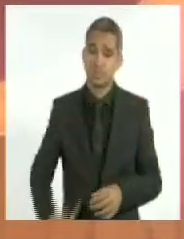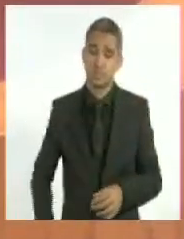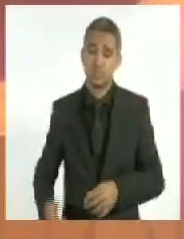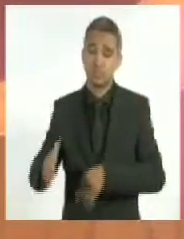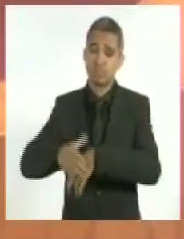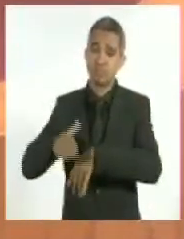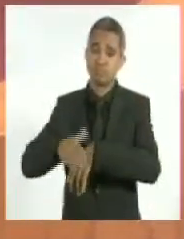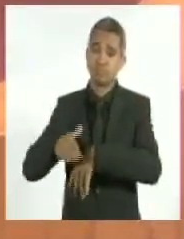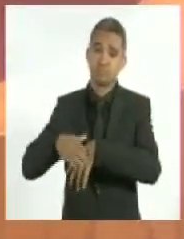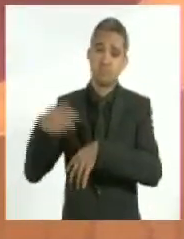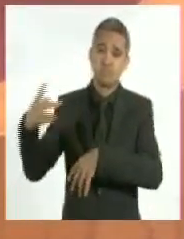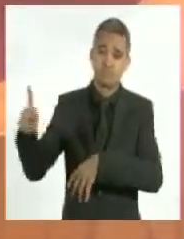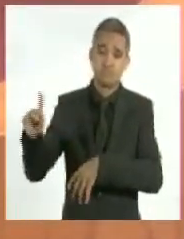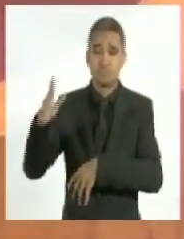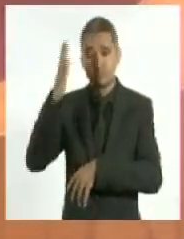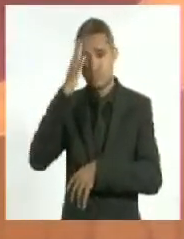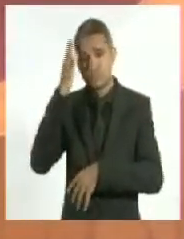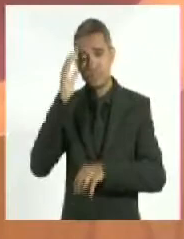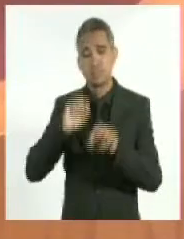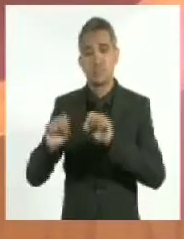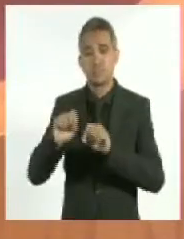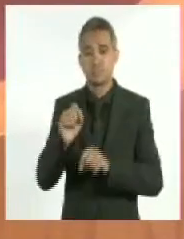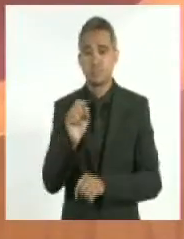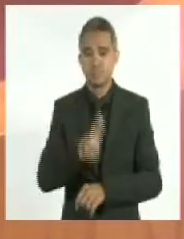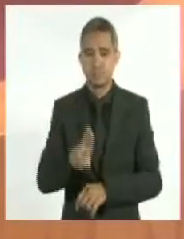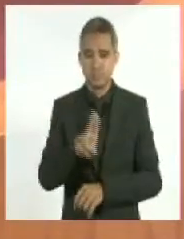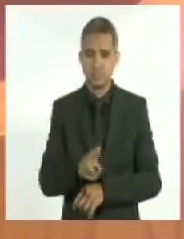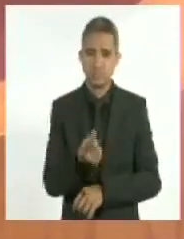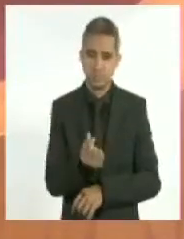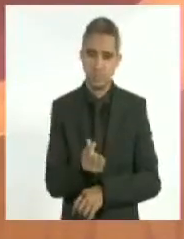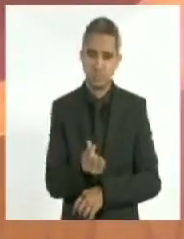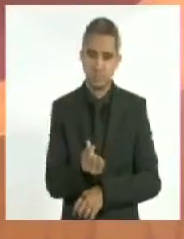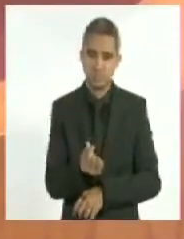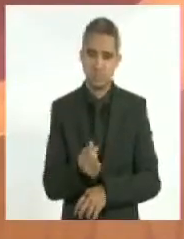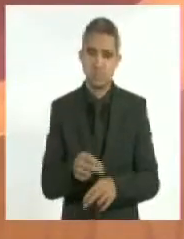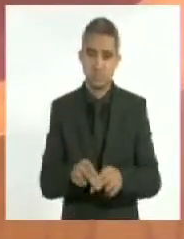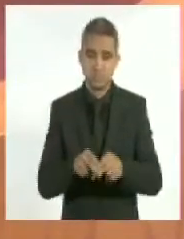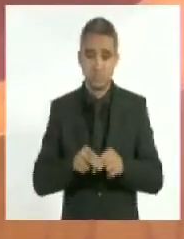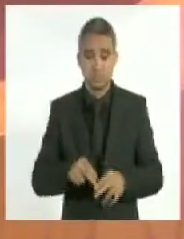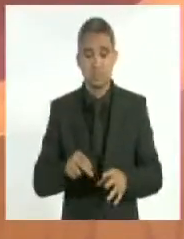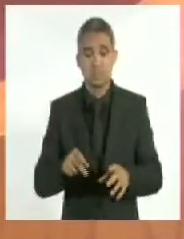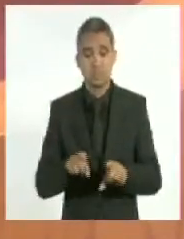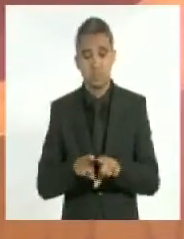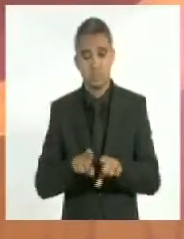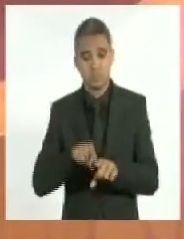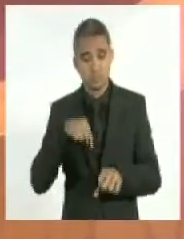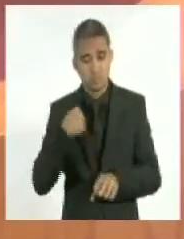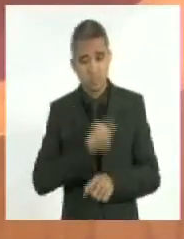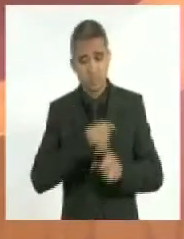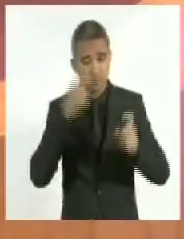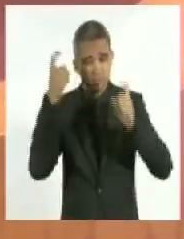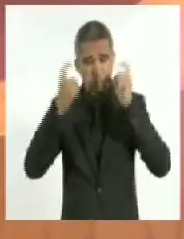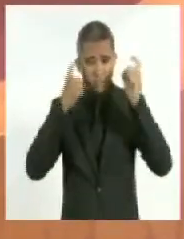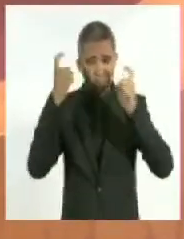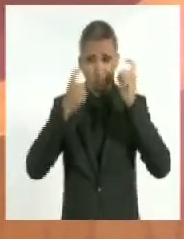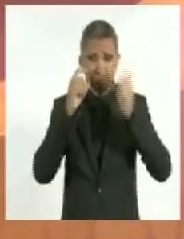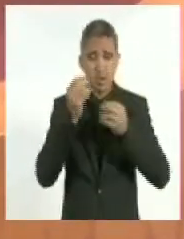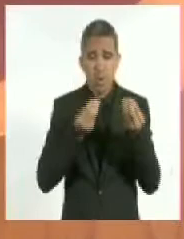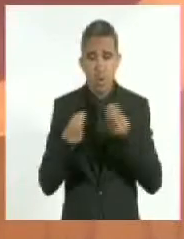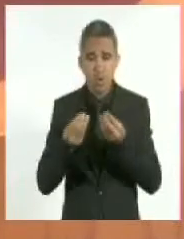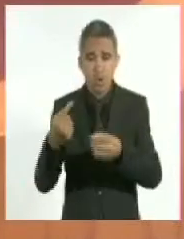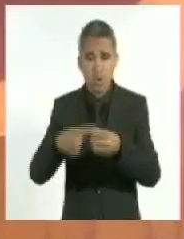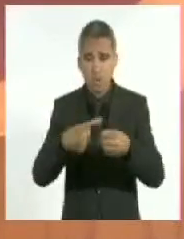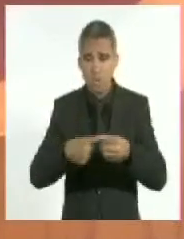para a fiscalização dessas atividades. Só que nós nos preocupamos também com os municípios impactados. Então, parte